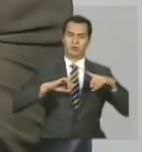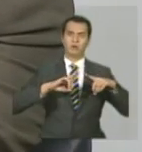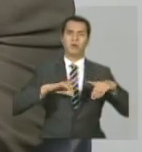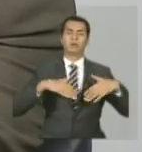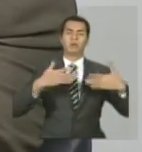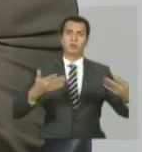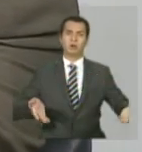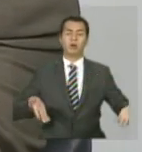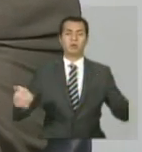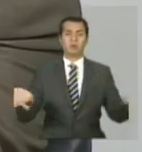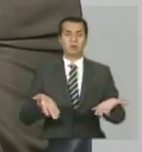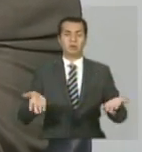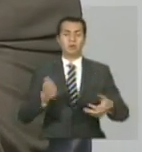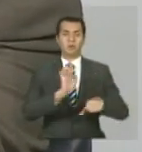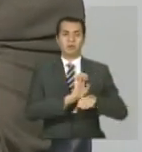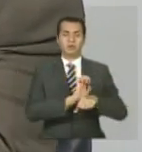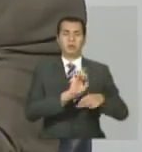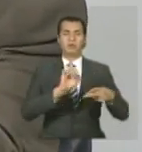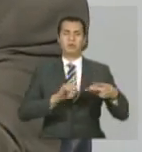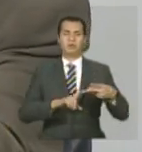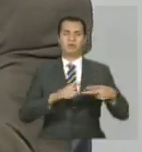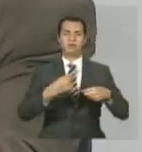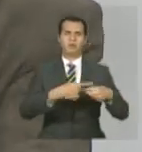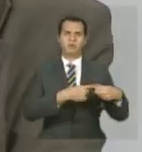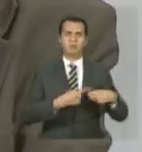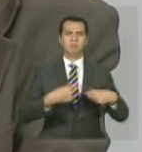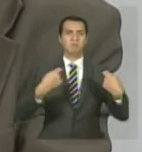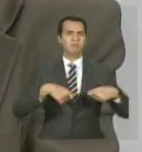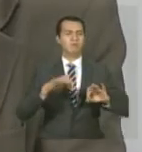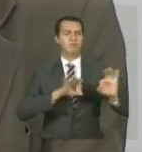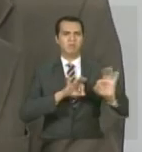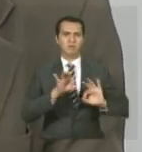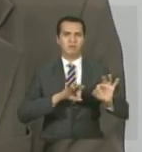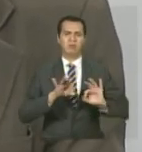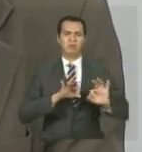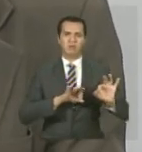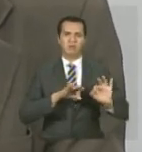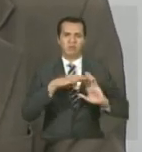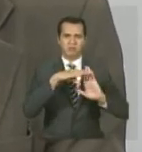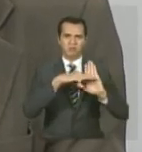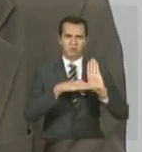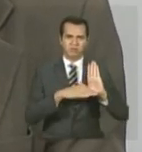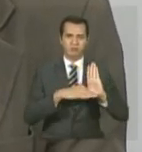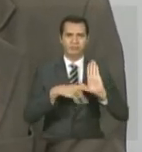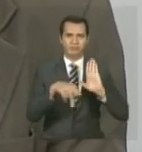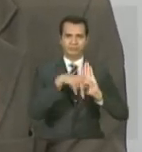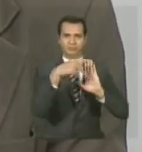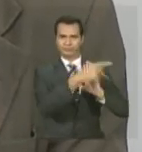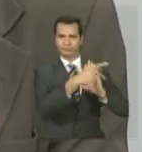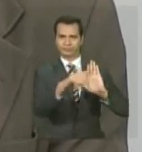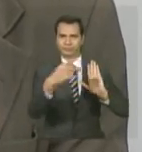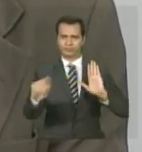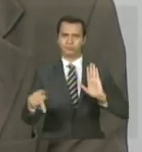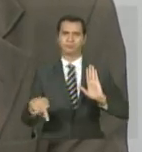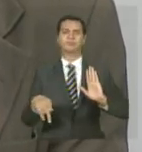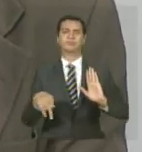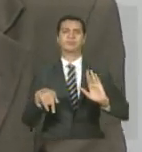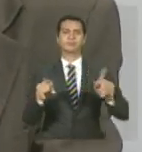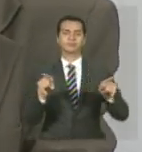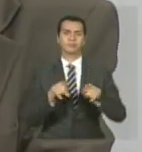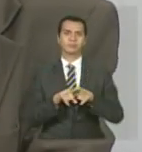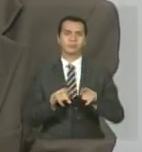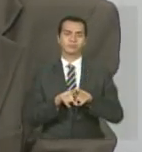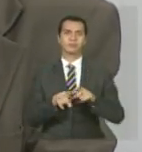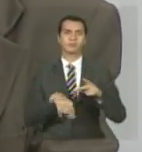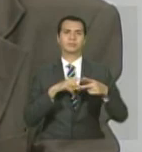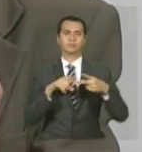coloca para os estados e municípios de elaborar seus planos, né, à luz do que está se debatendo do Plano Nacional de Segurança Alimentar Nacional, e